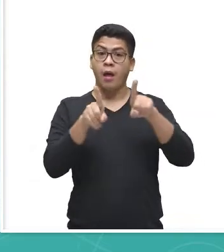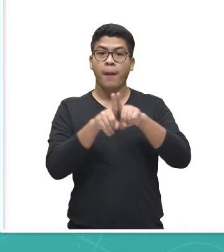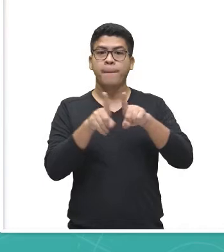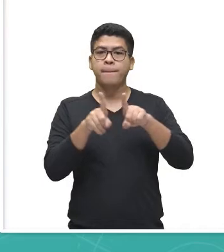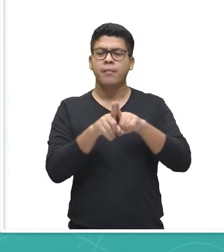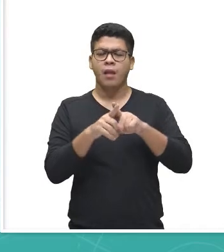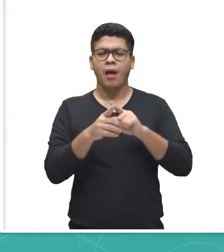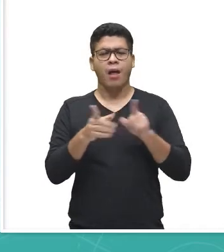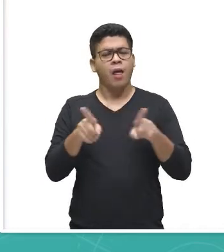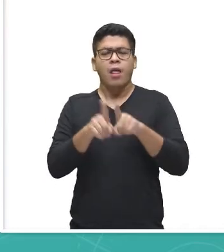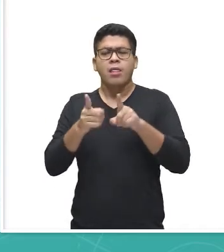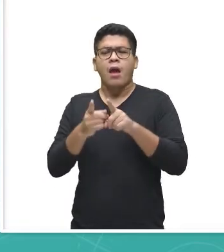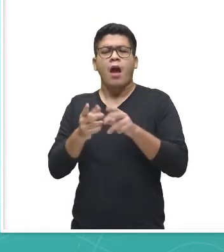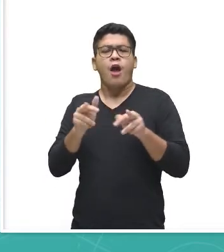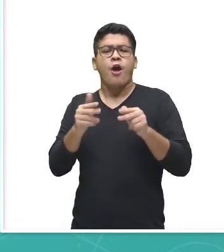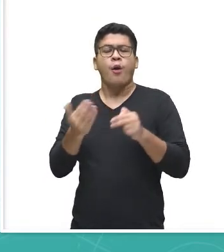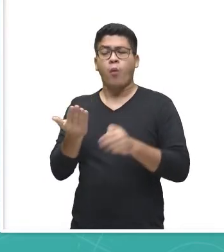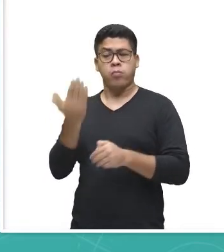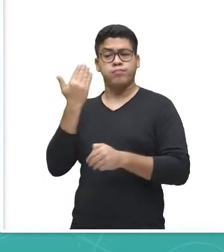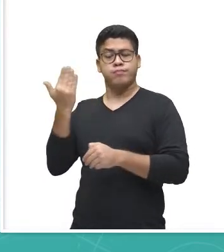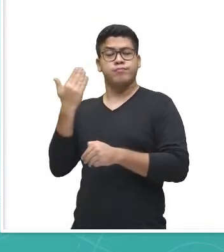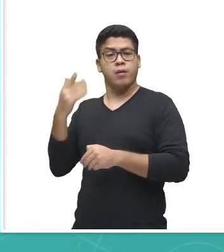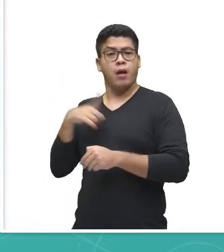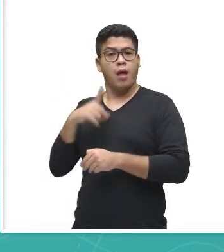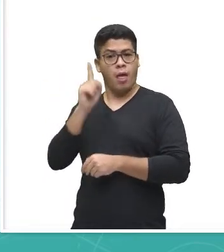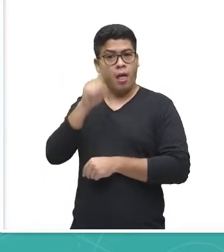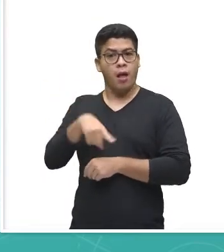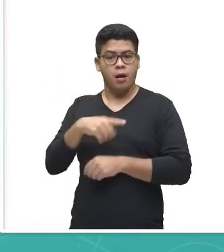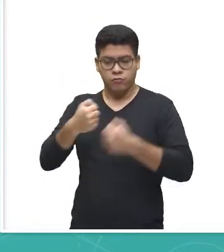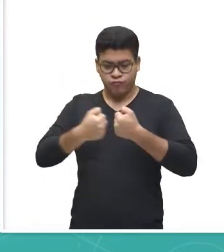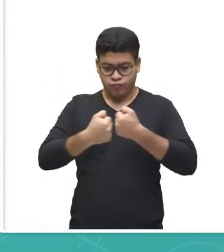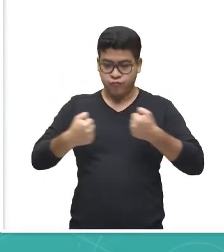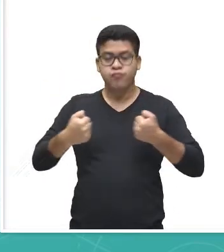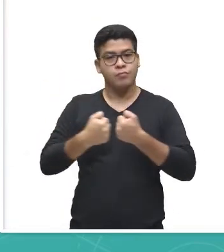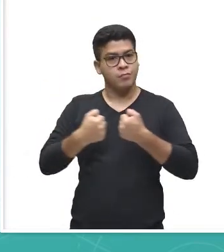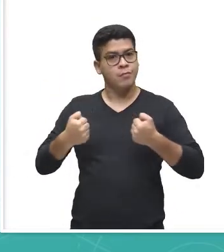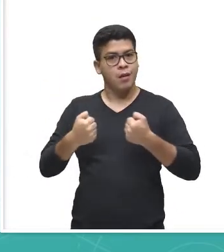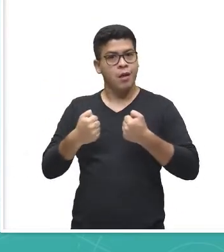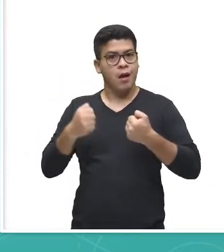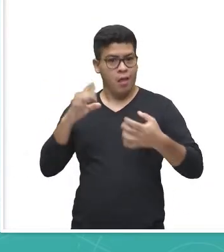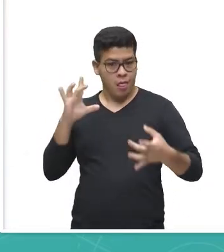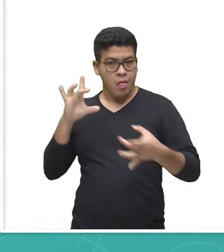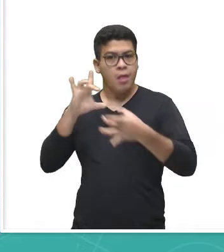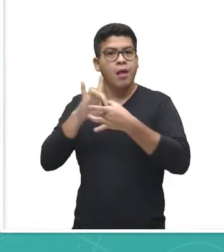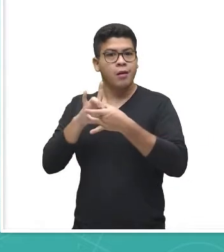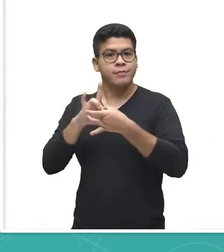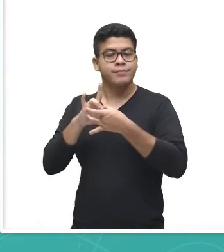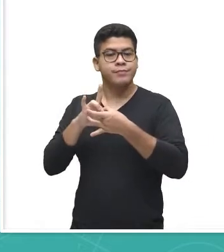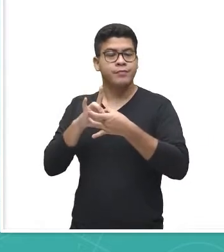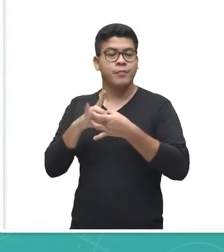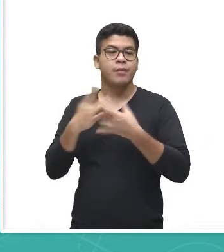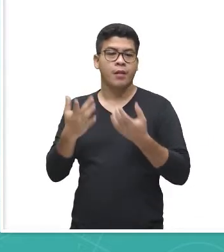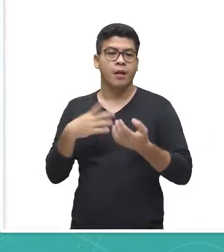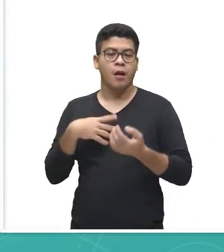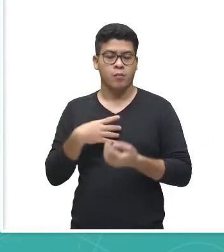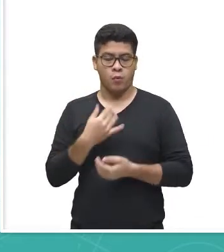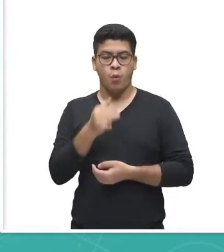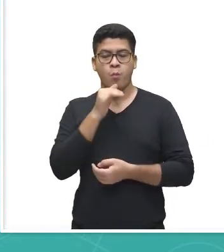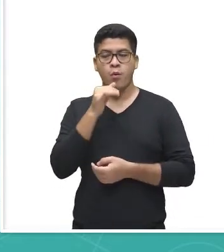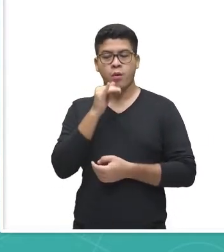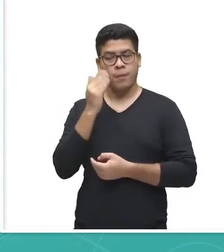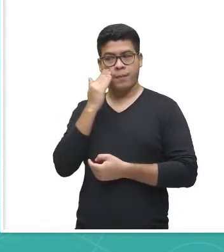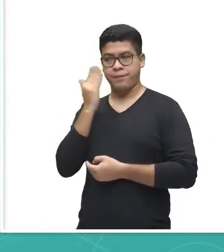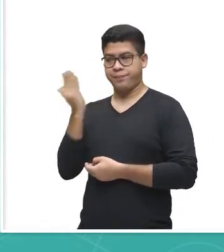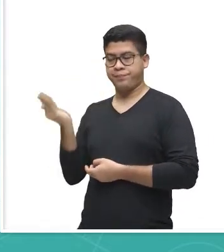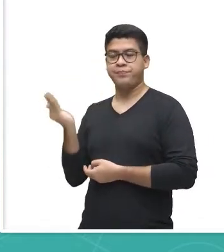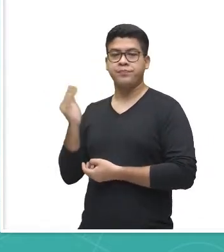propriedade que nós vimos anteriormente, no caso da elasticidade. Por quê? Observa aí, ó, o rapaz está segurando aqui a seringa, né? Fez